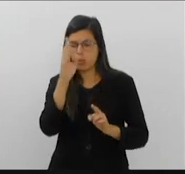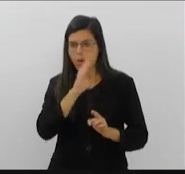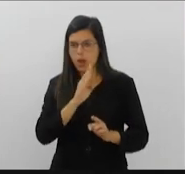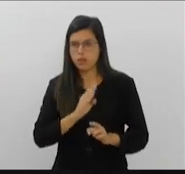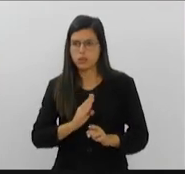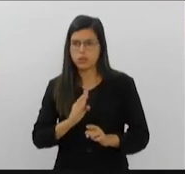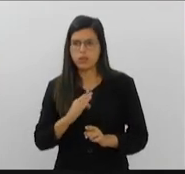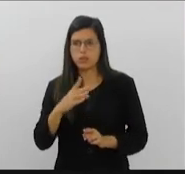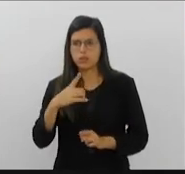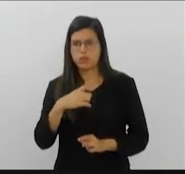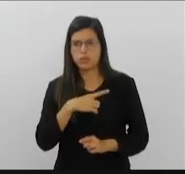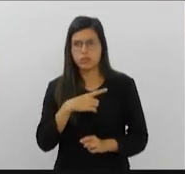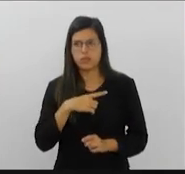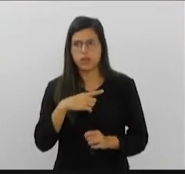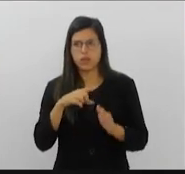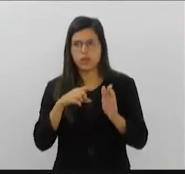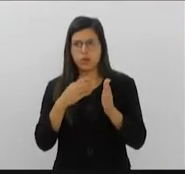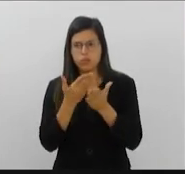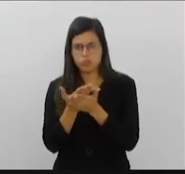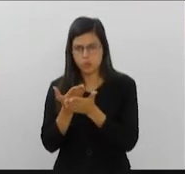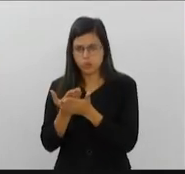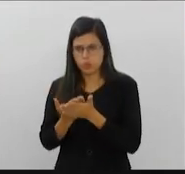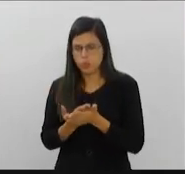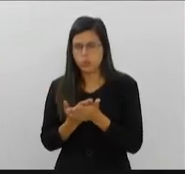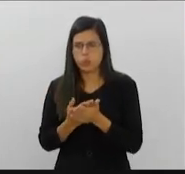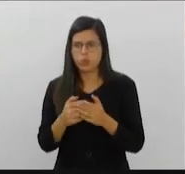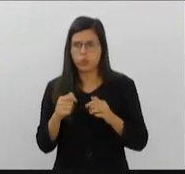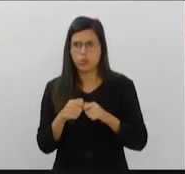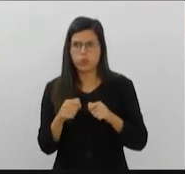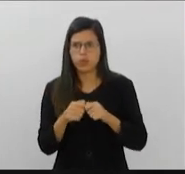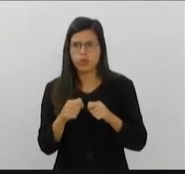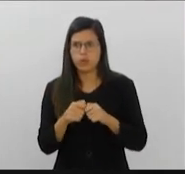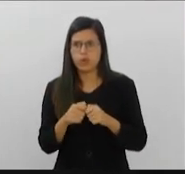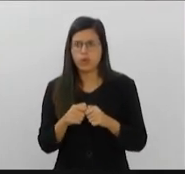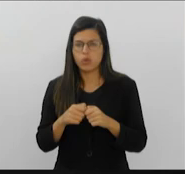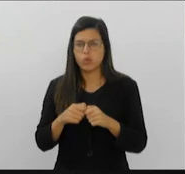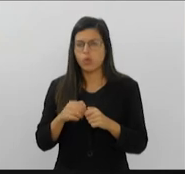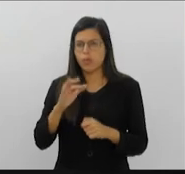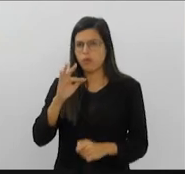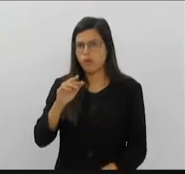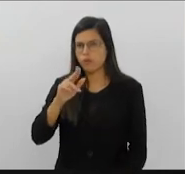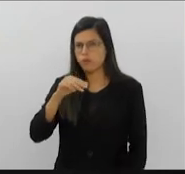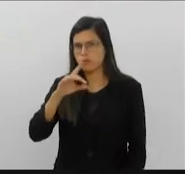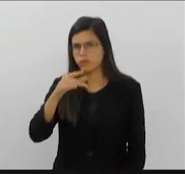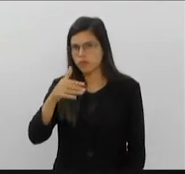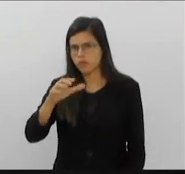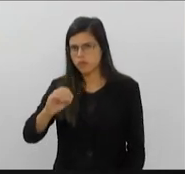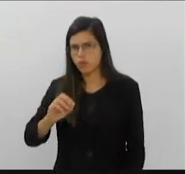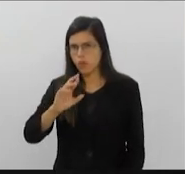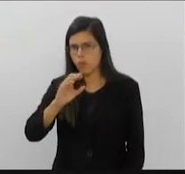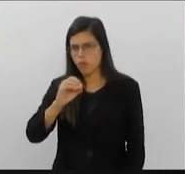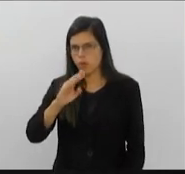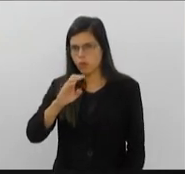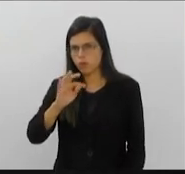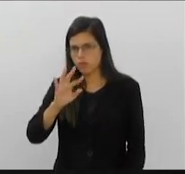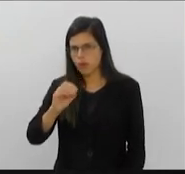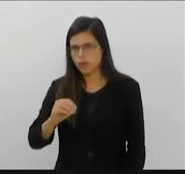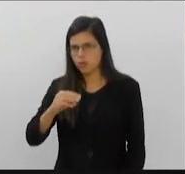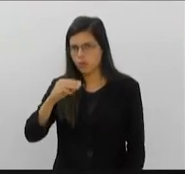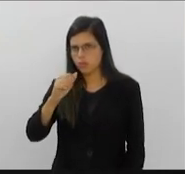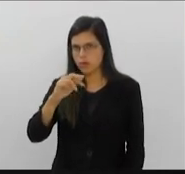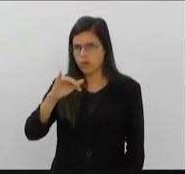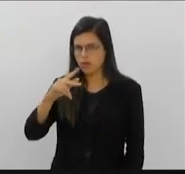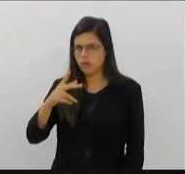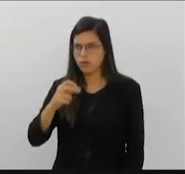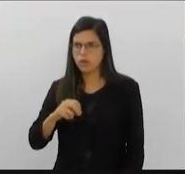estudo recente que foi elaborado pela Fundação Roberto Marinho em parceria com o Ricardo Paes de Barros,